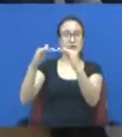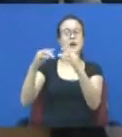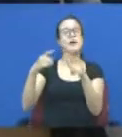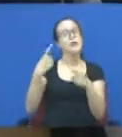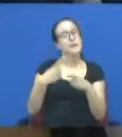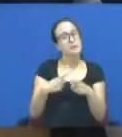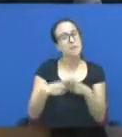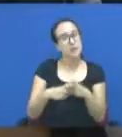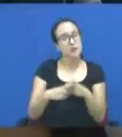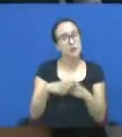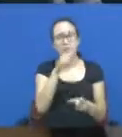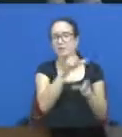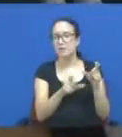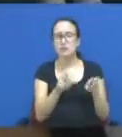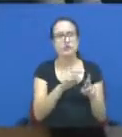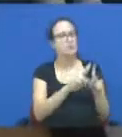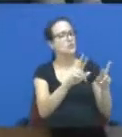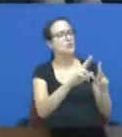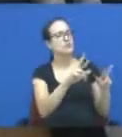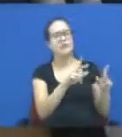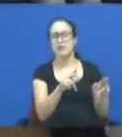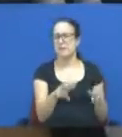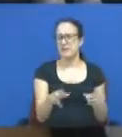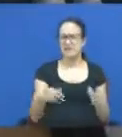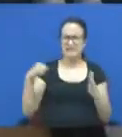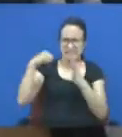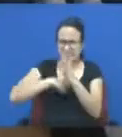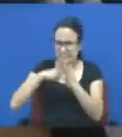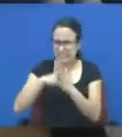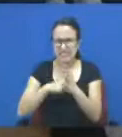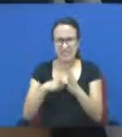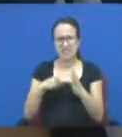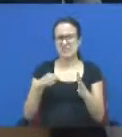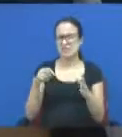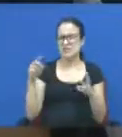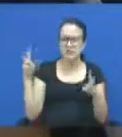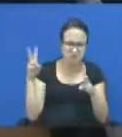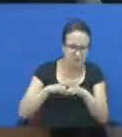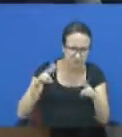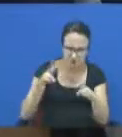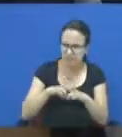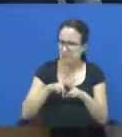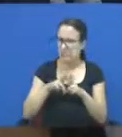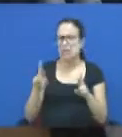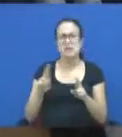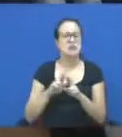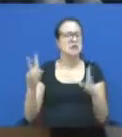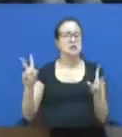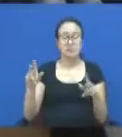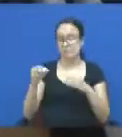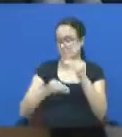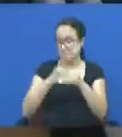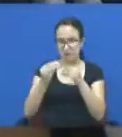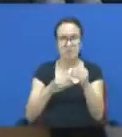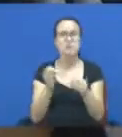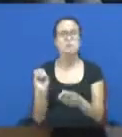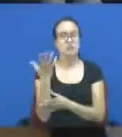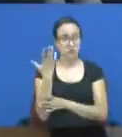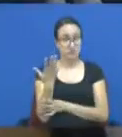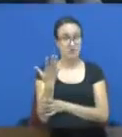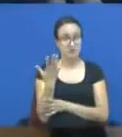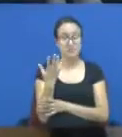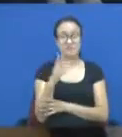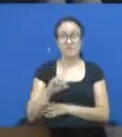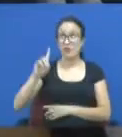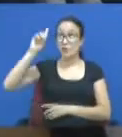existência de pessoas diferentes e até mesmo de pessoas em oposição mútua. Através do governo, Deus quer